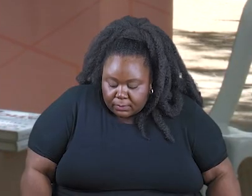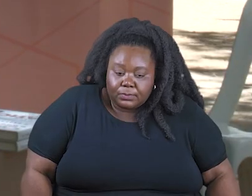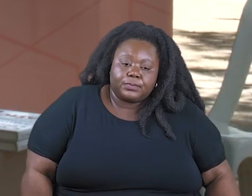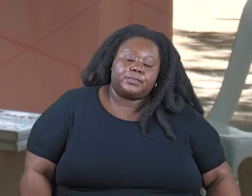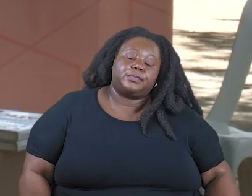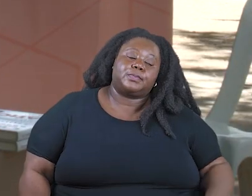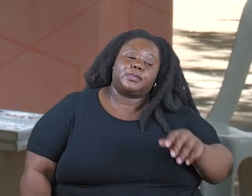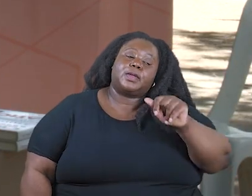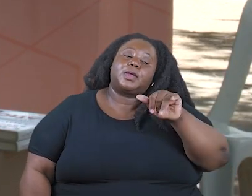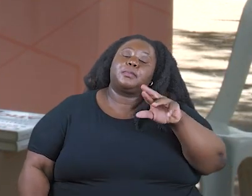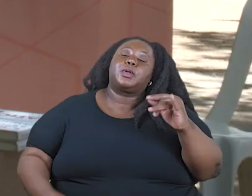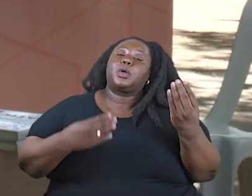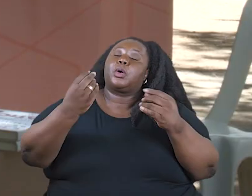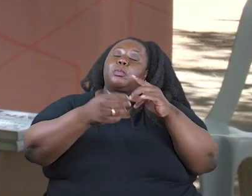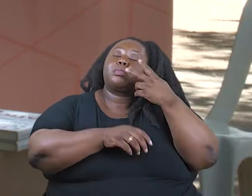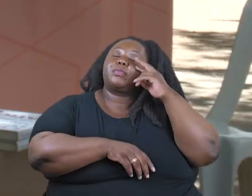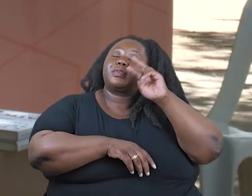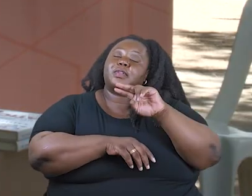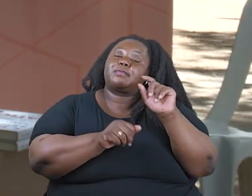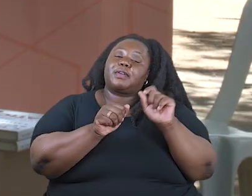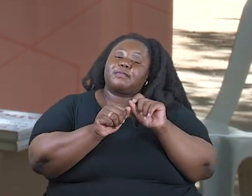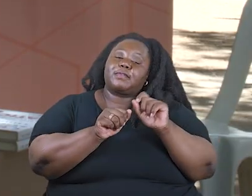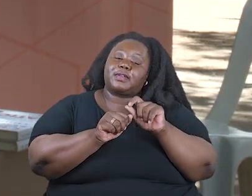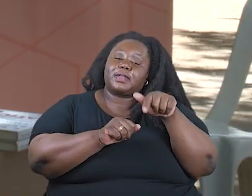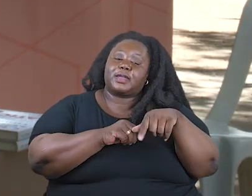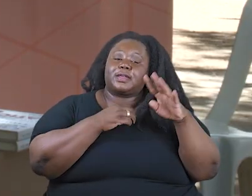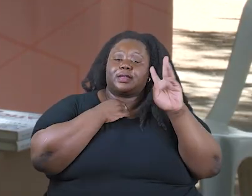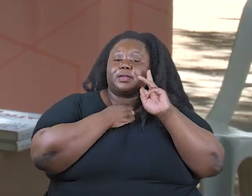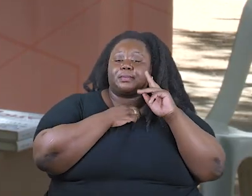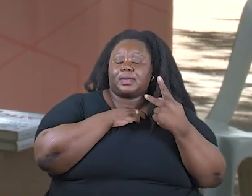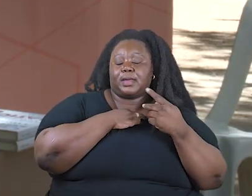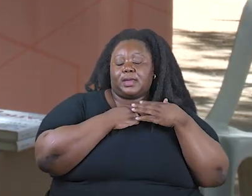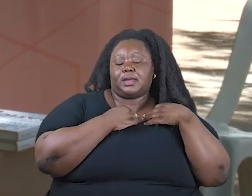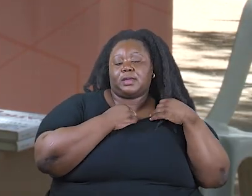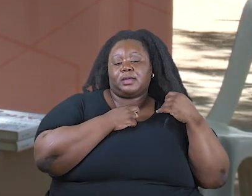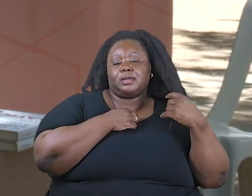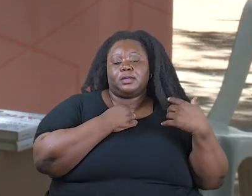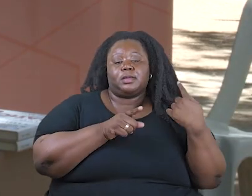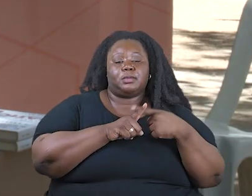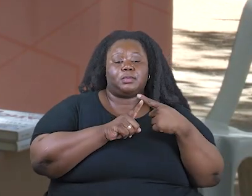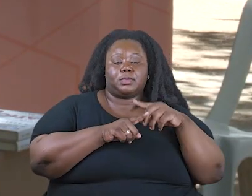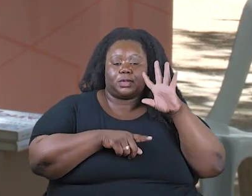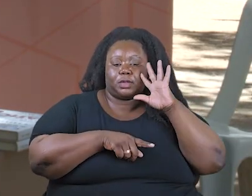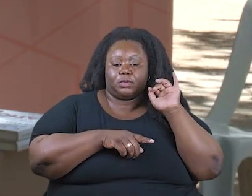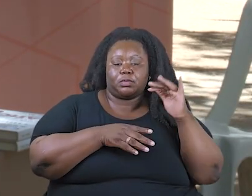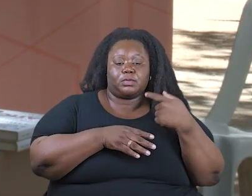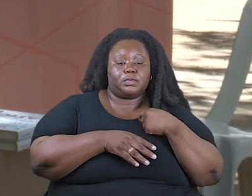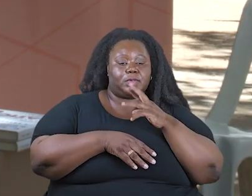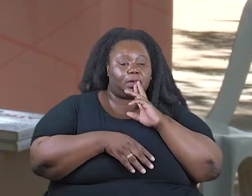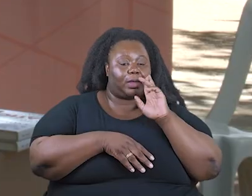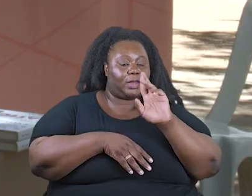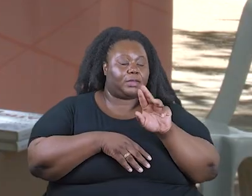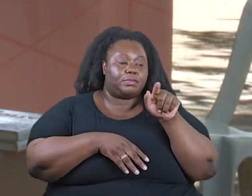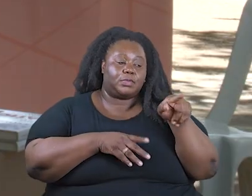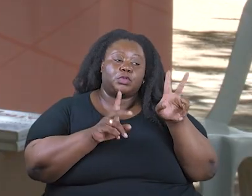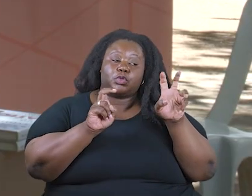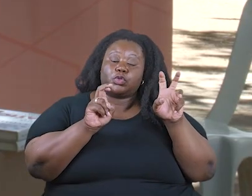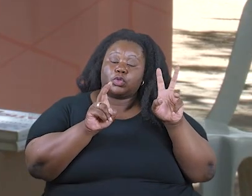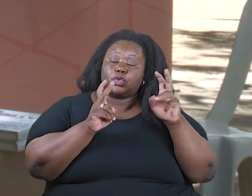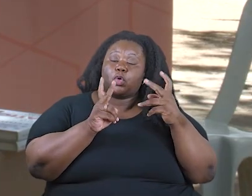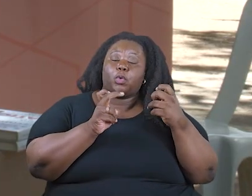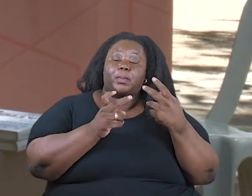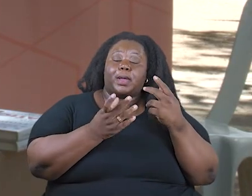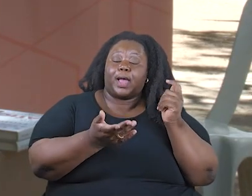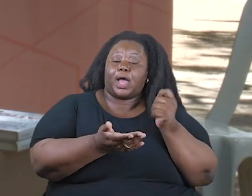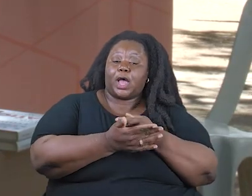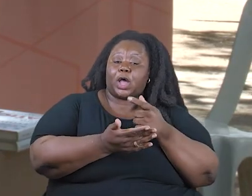E, Amir, como você vê essa produção assim aqui em Belo Horizonte? Porque eu acho que quando você respondeu para ela sobre a